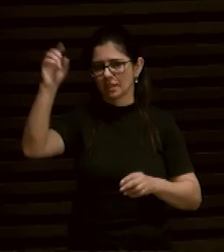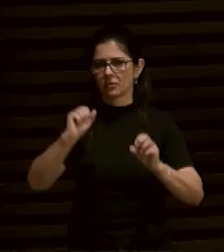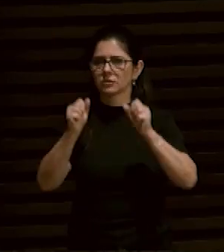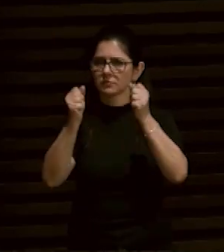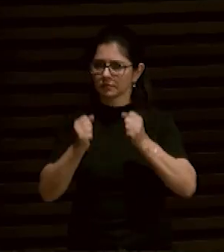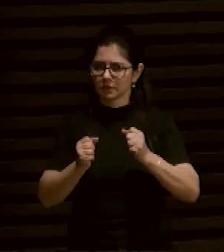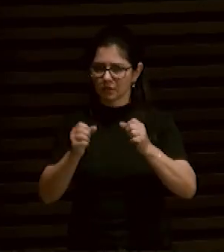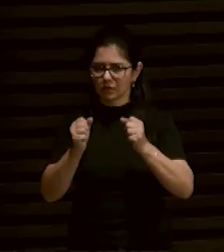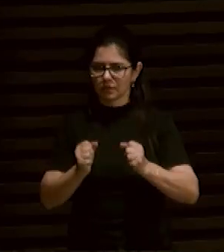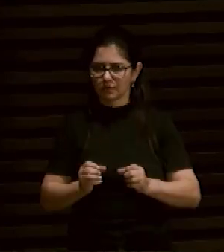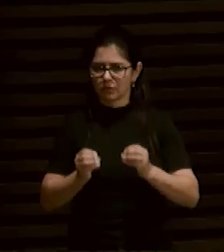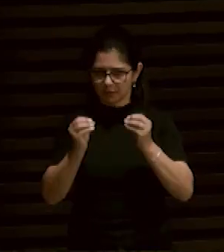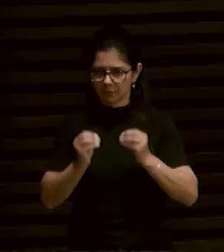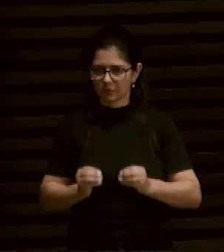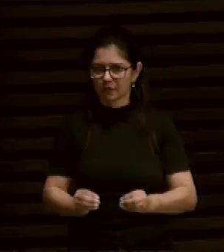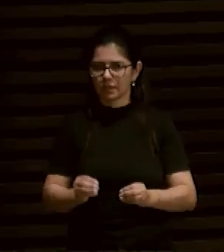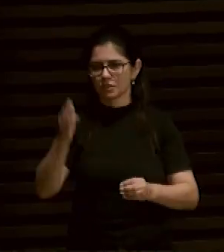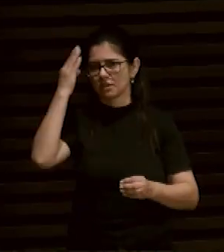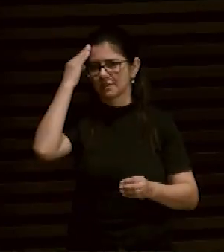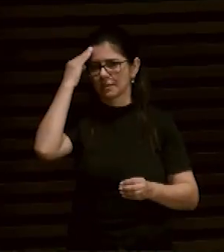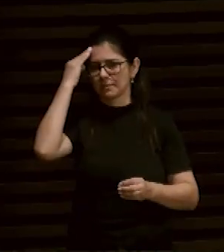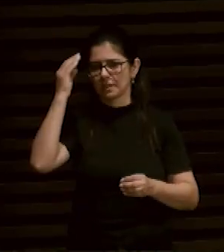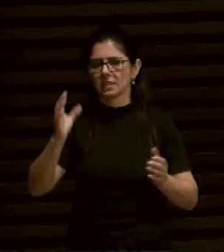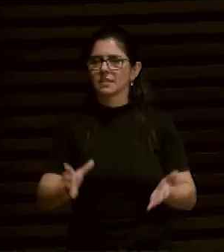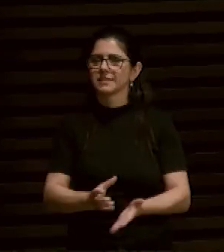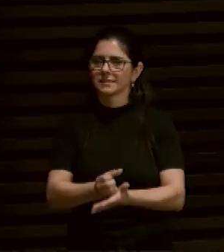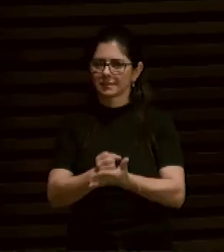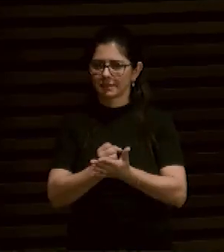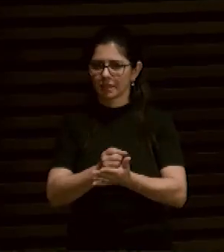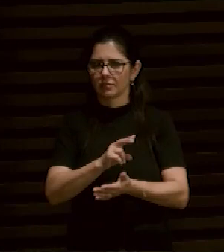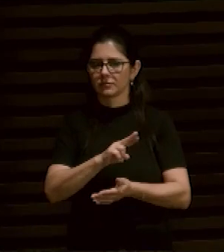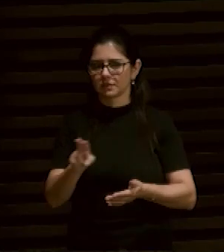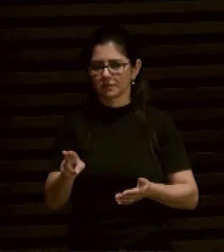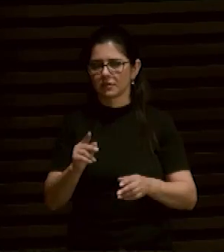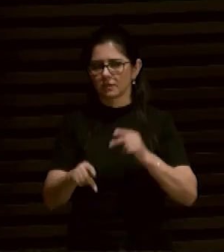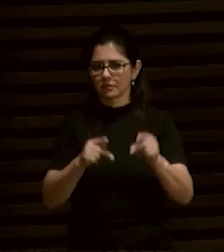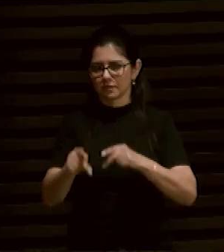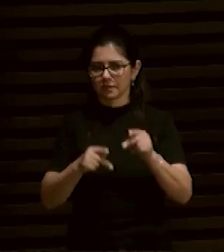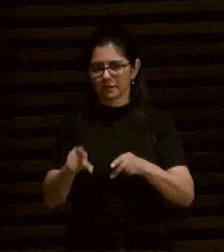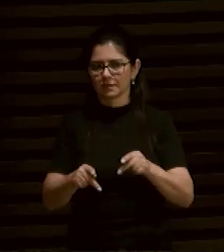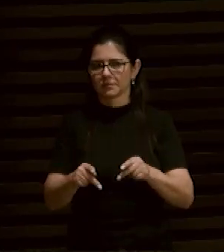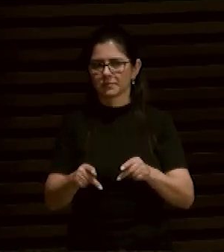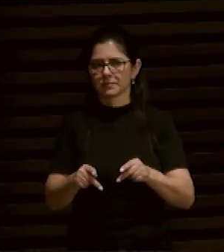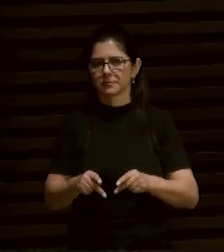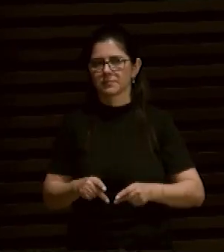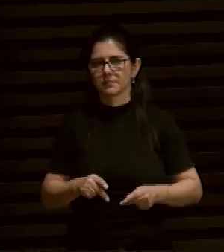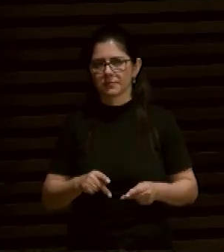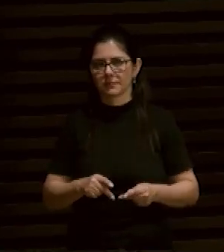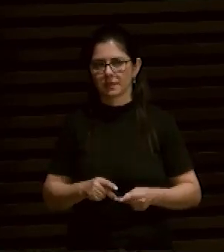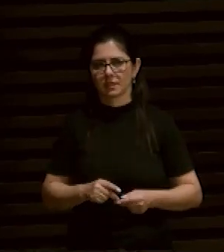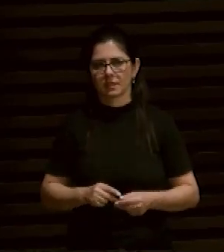Deus sabia que ele salvaria os ninivitas. O que ele queria, meus irmãos, era utilizar de meios improváveis